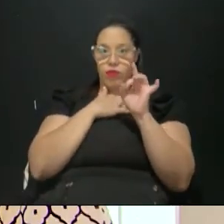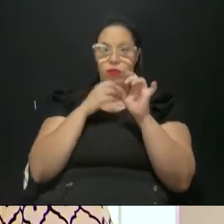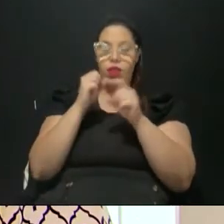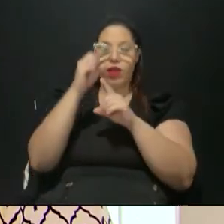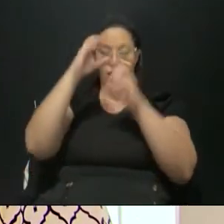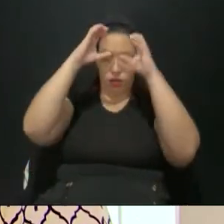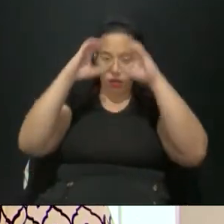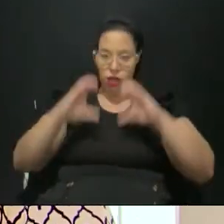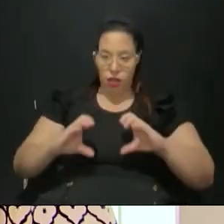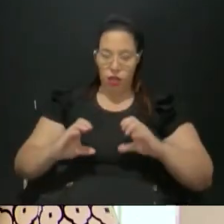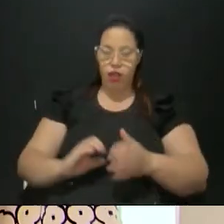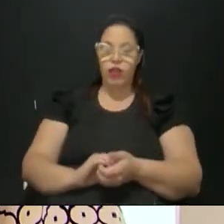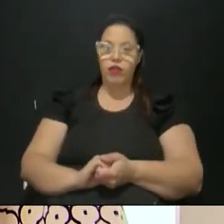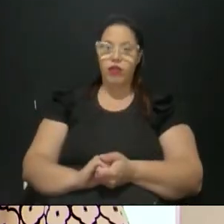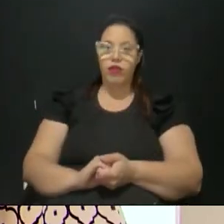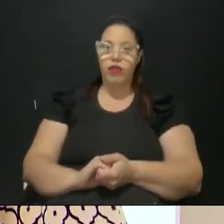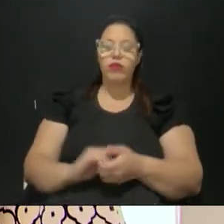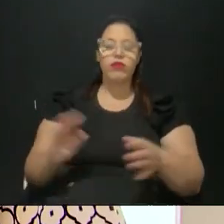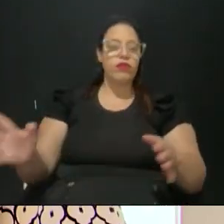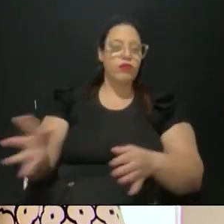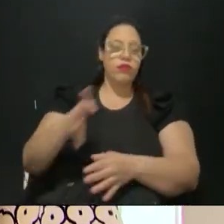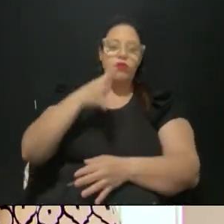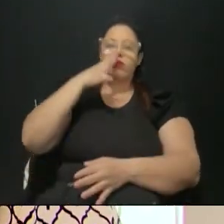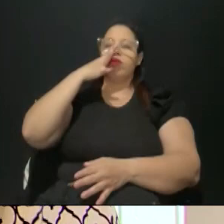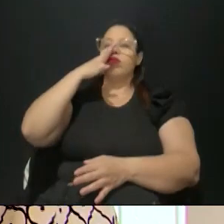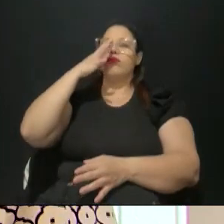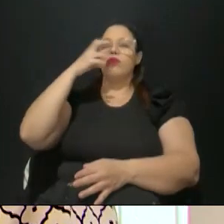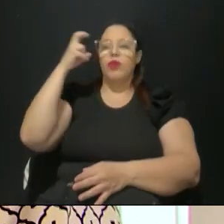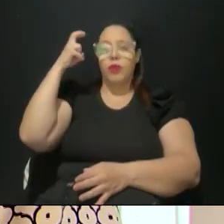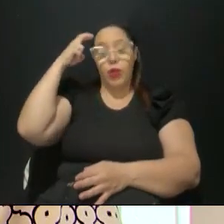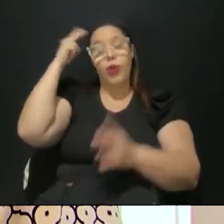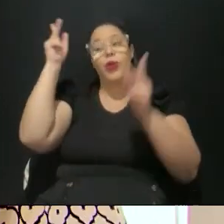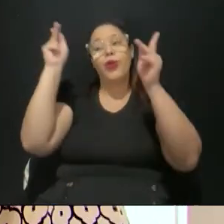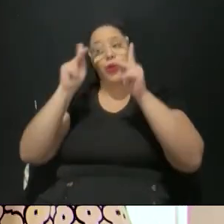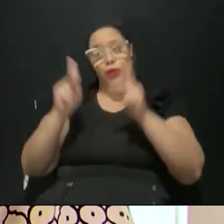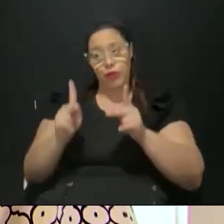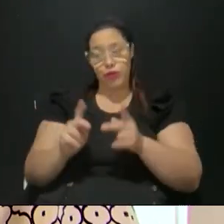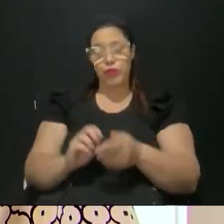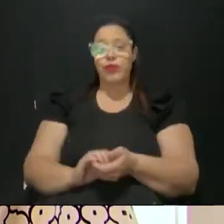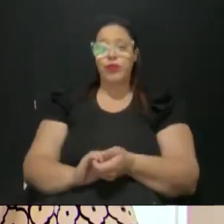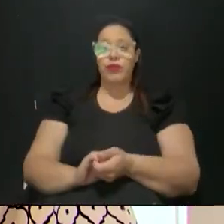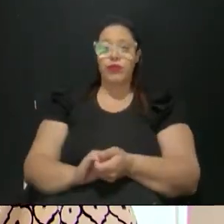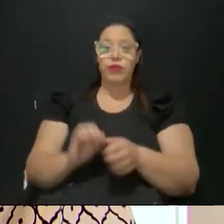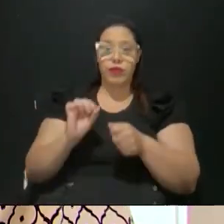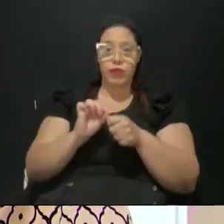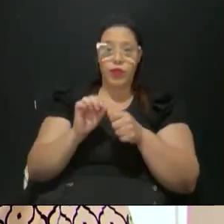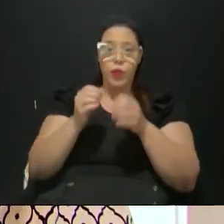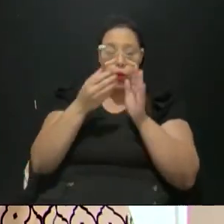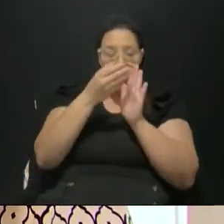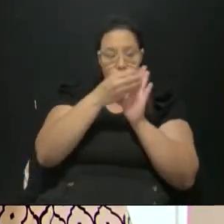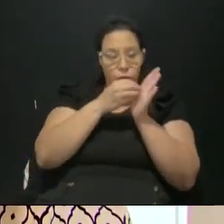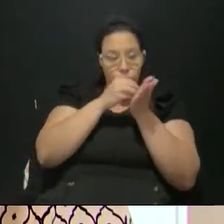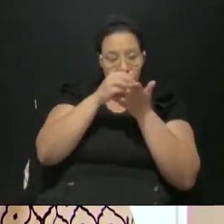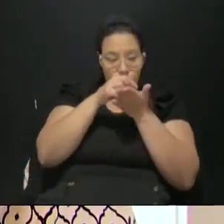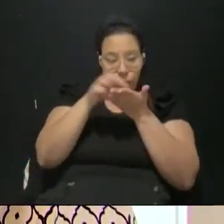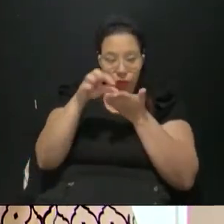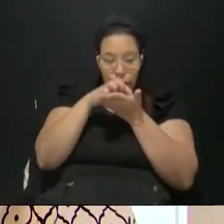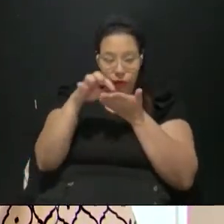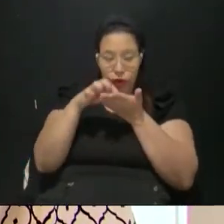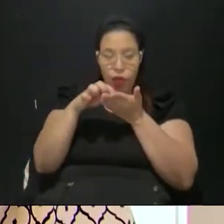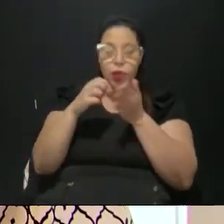de cidadania e inspirado numa cultura de paz eles fizeram bilhetinhos